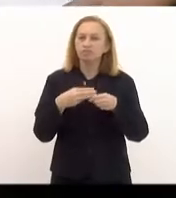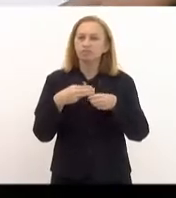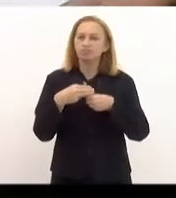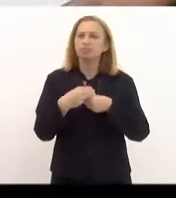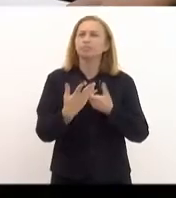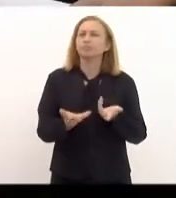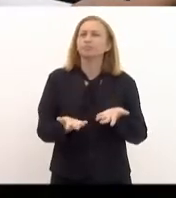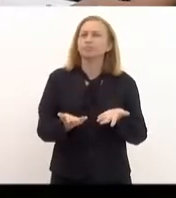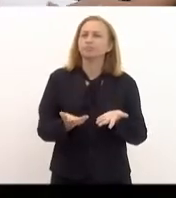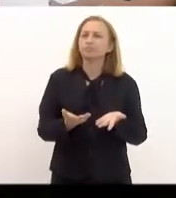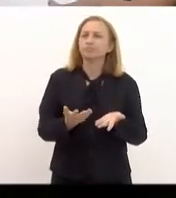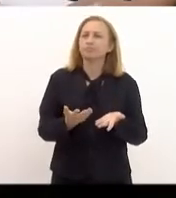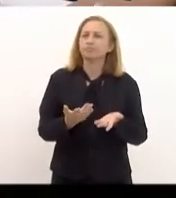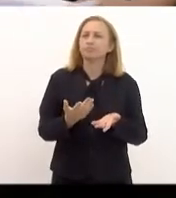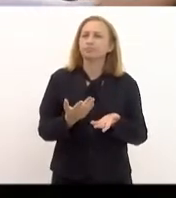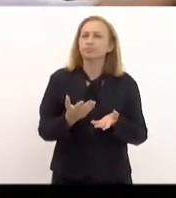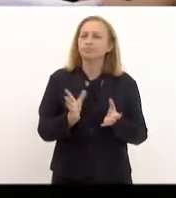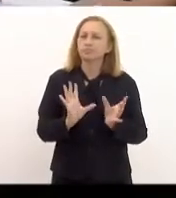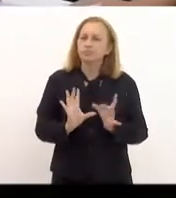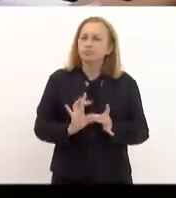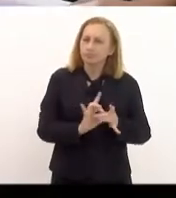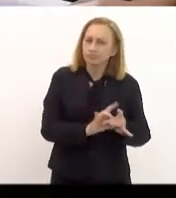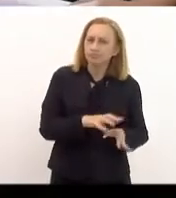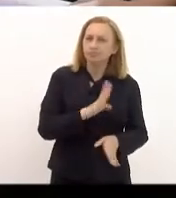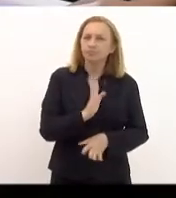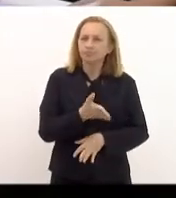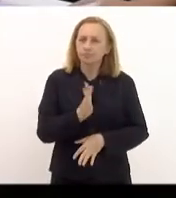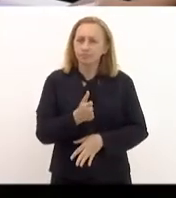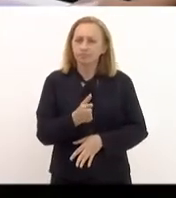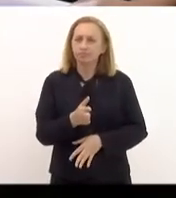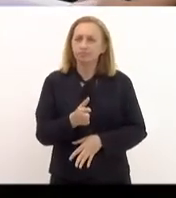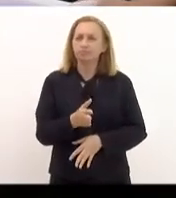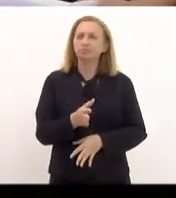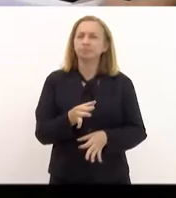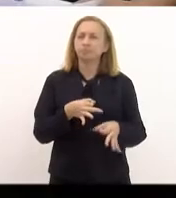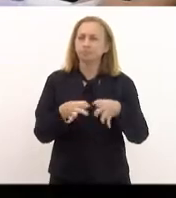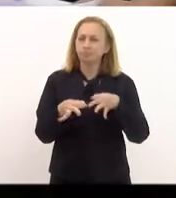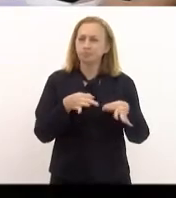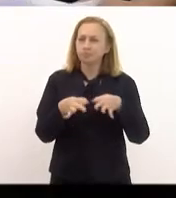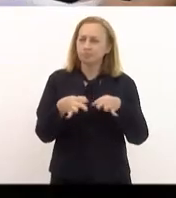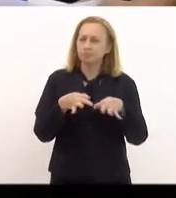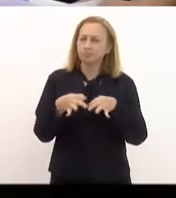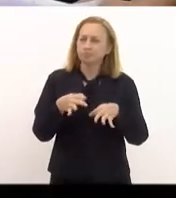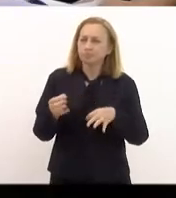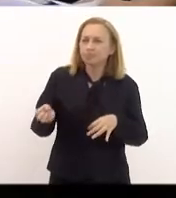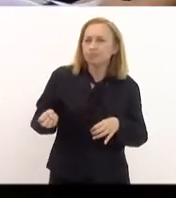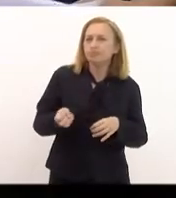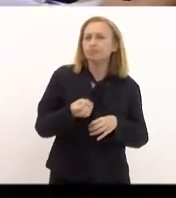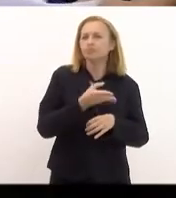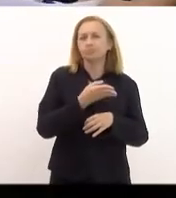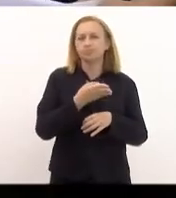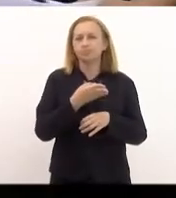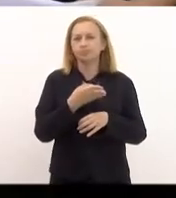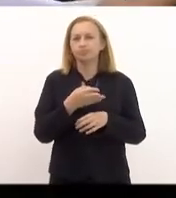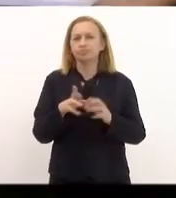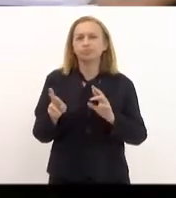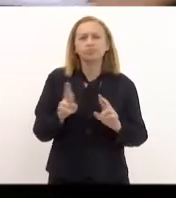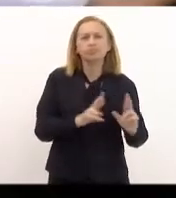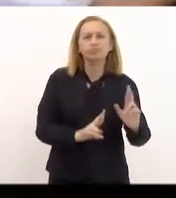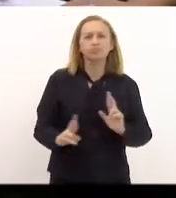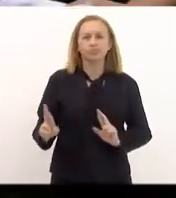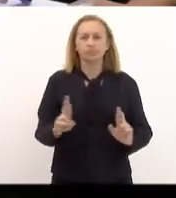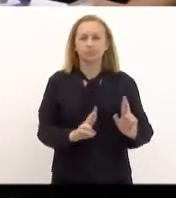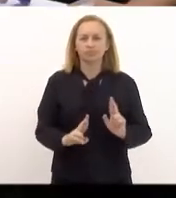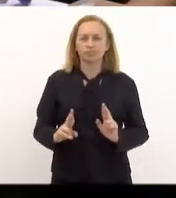gente passa e tenta sincronizar já nesse espírito, né, já preparando para essa nova, desse relacionamento,